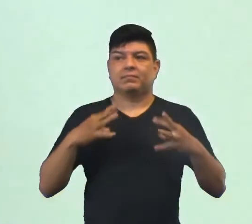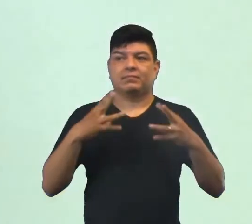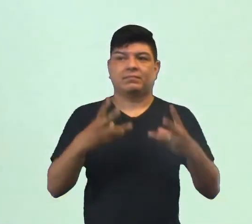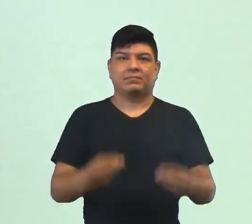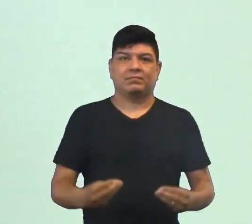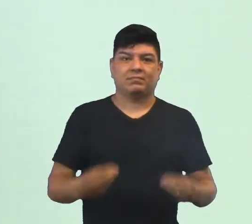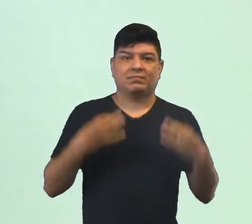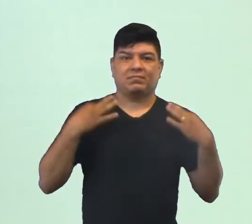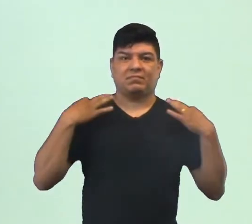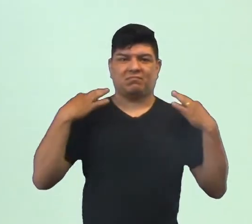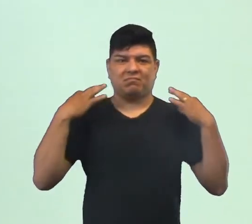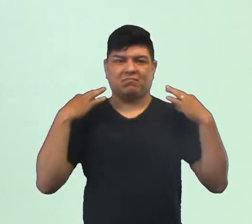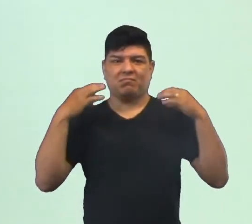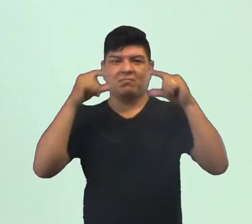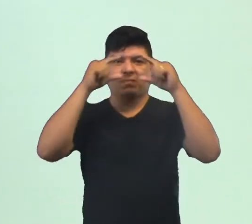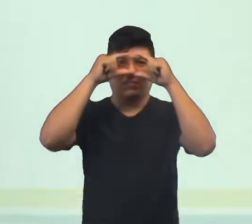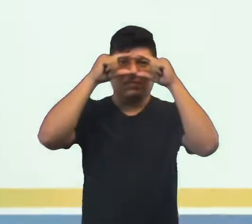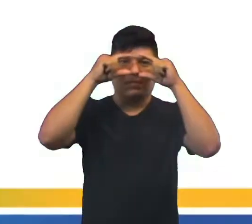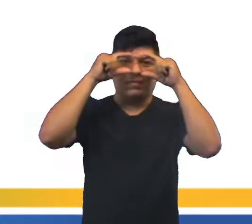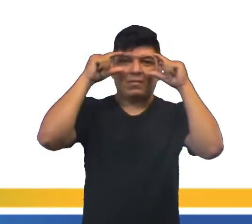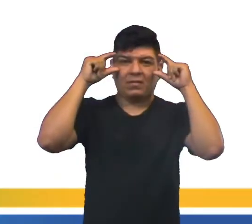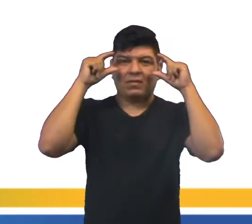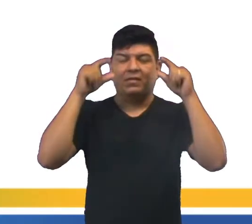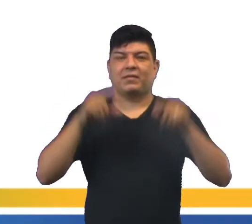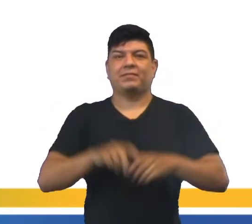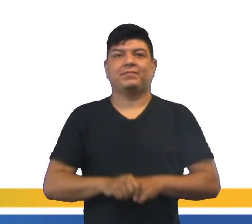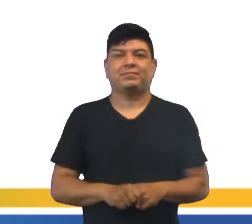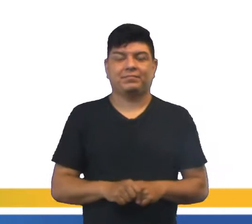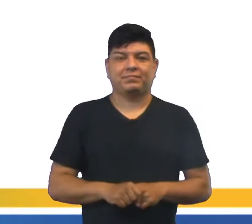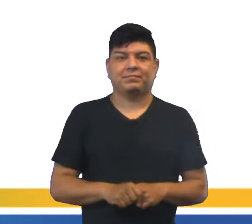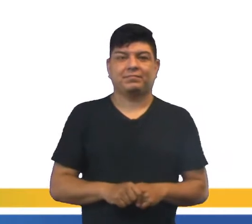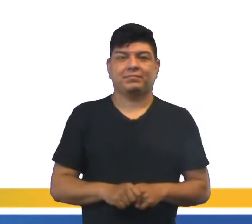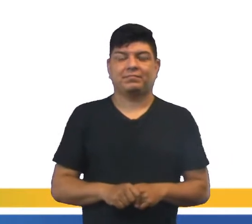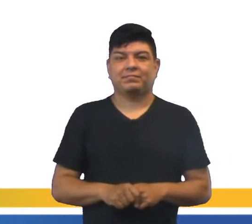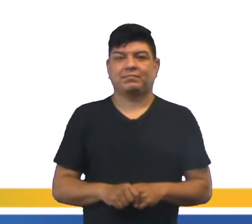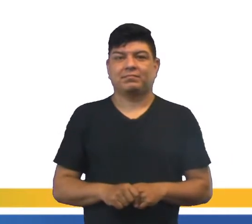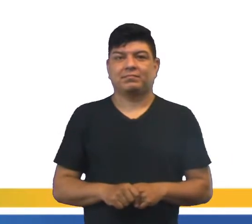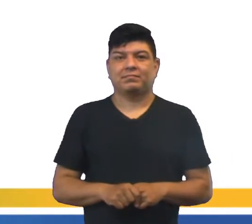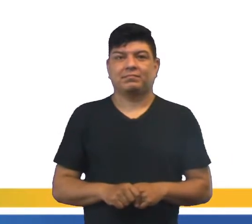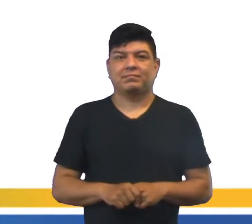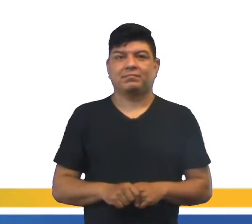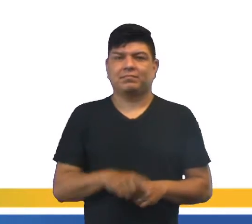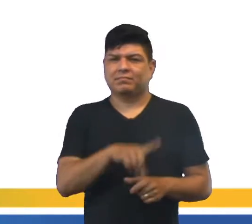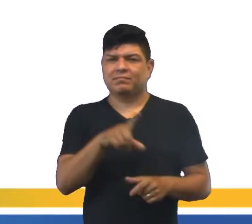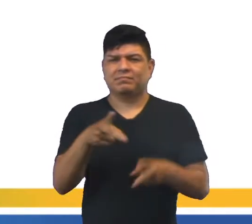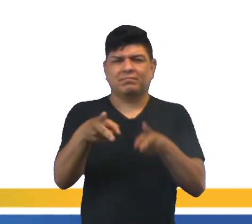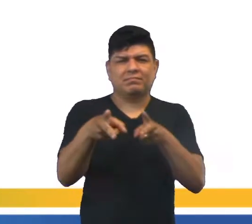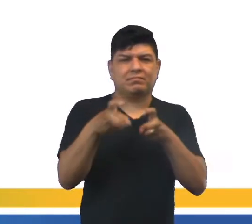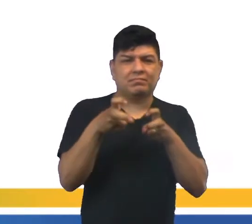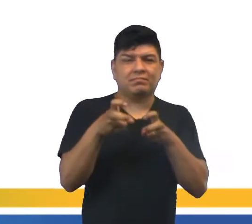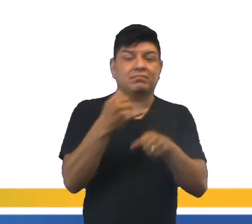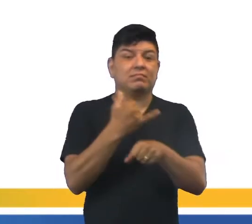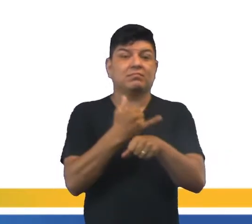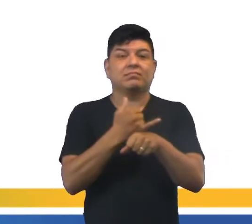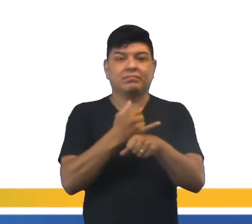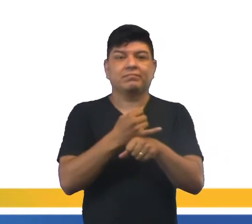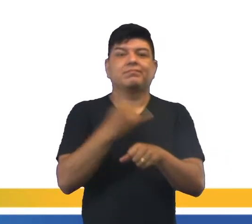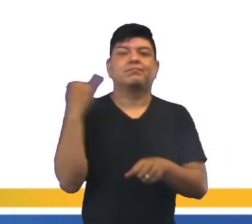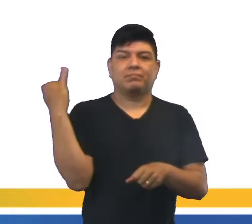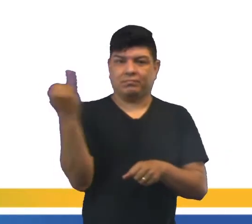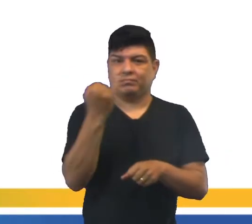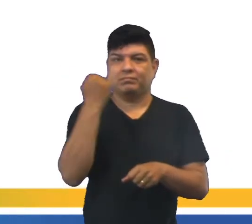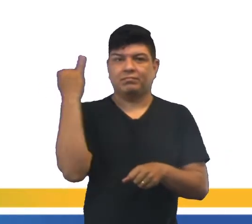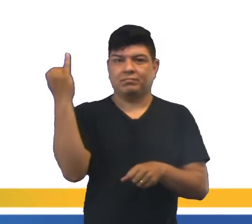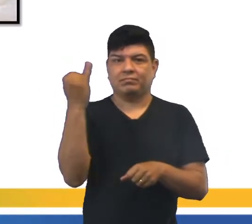de jaqueta, óculos, né? E você percebe que os metais são importantes através